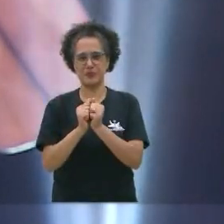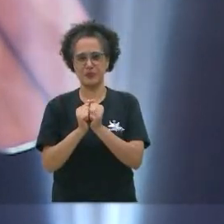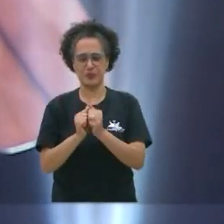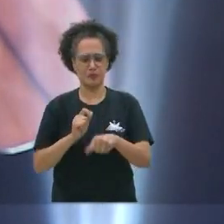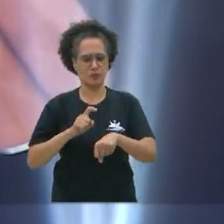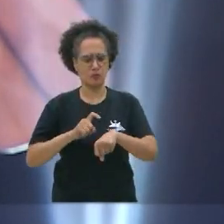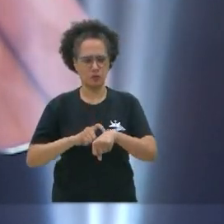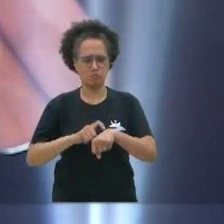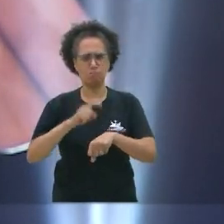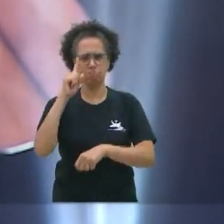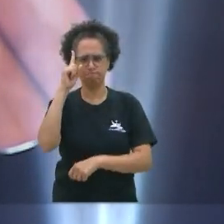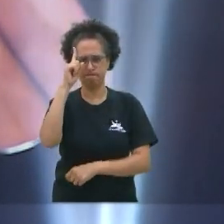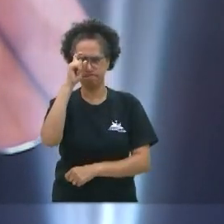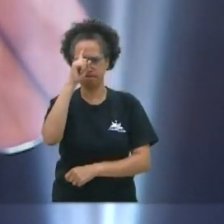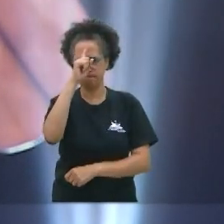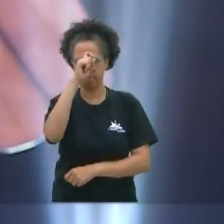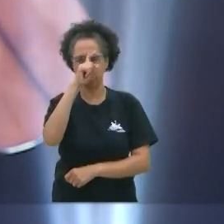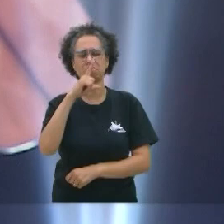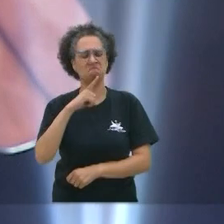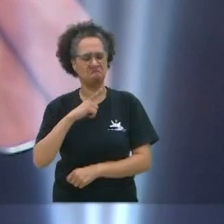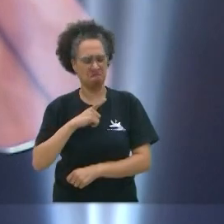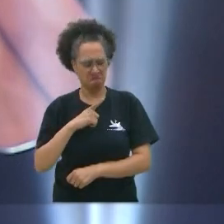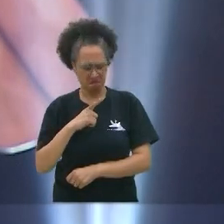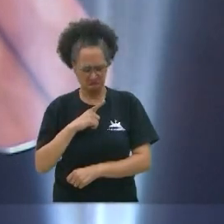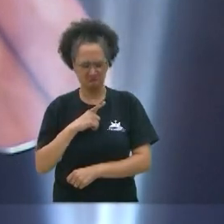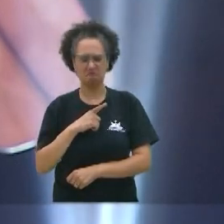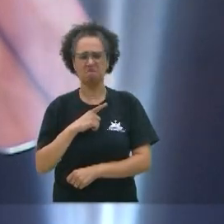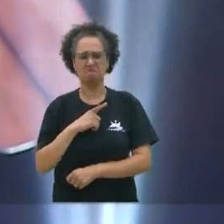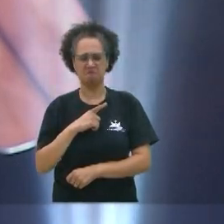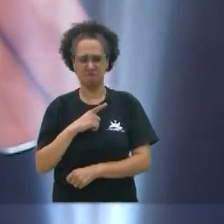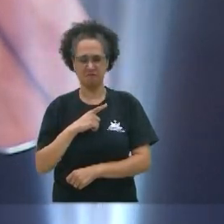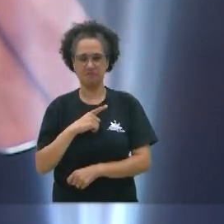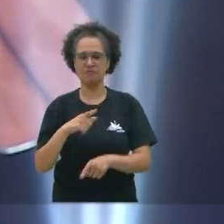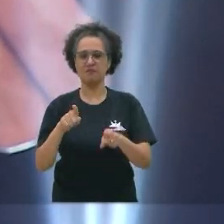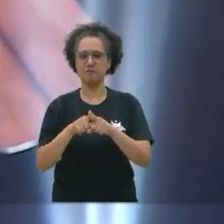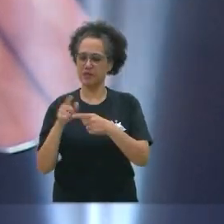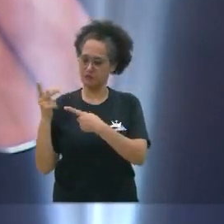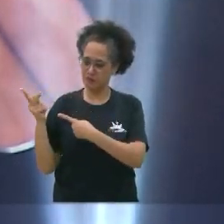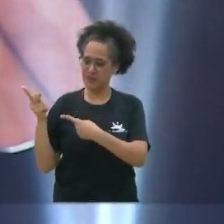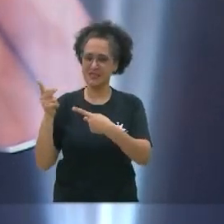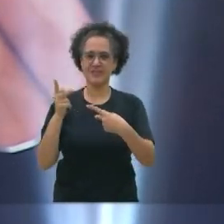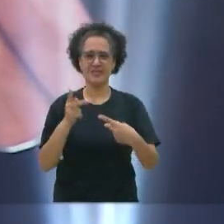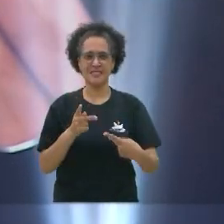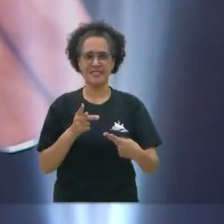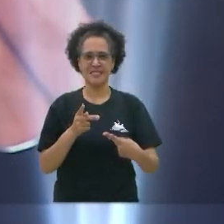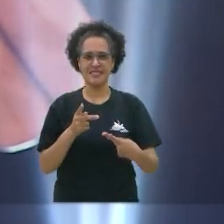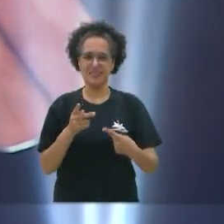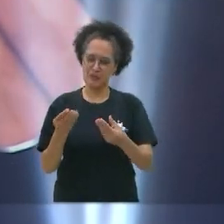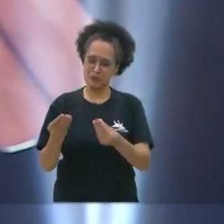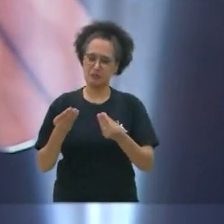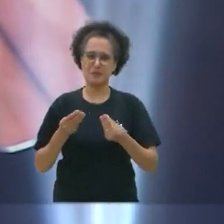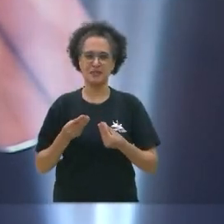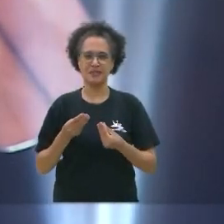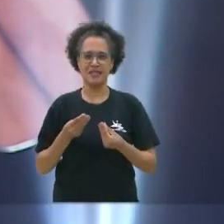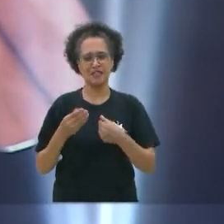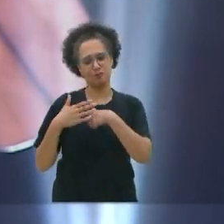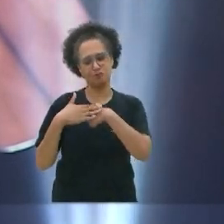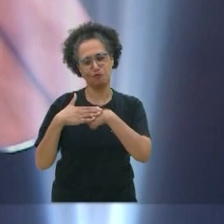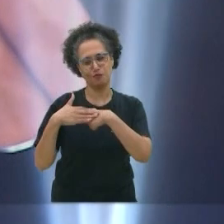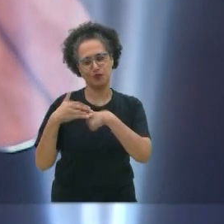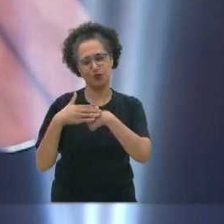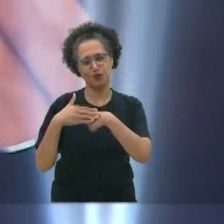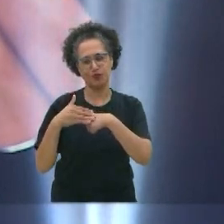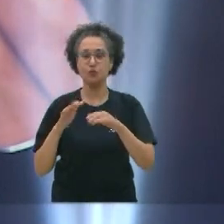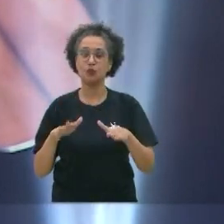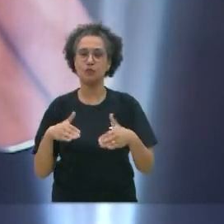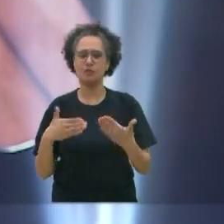Momentos difíceis que passo, vem a minha vizinha e traz um agrado. Quando